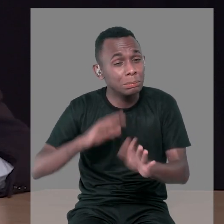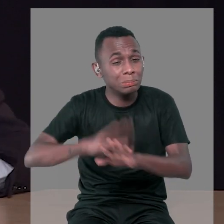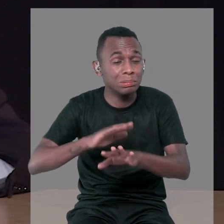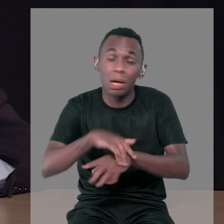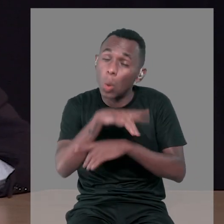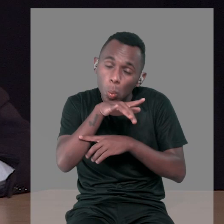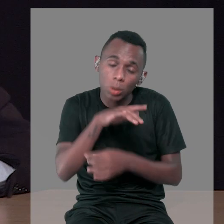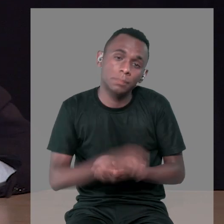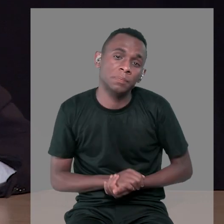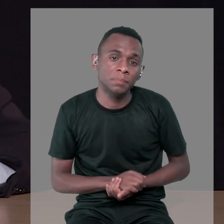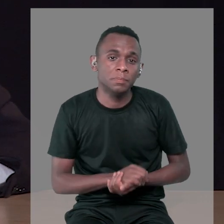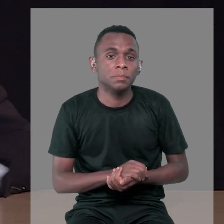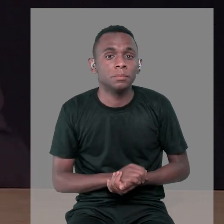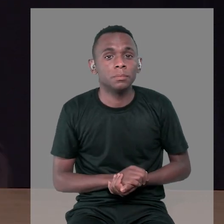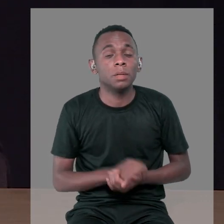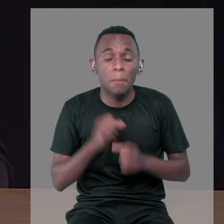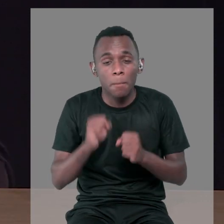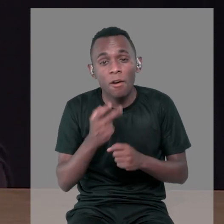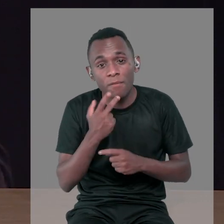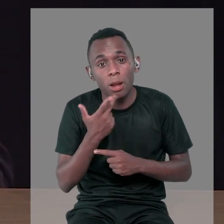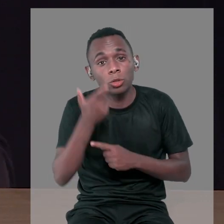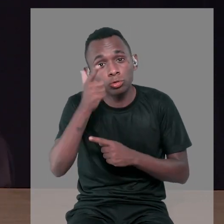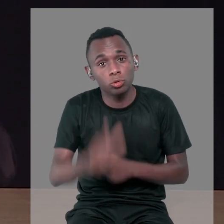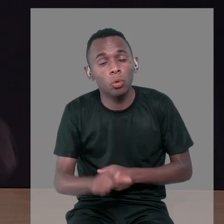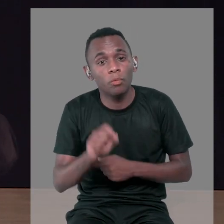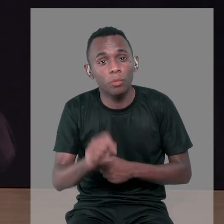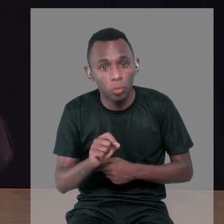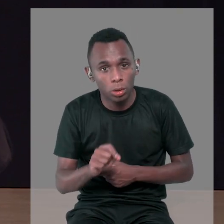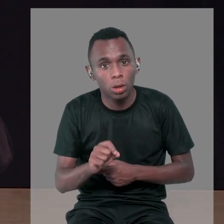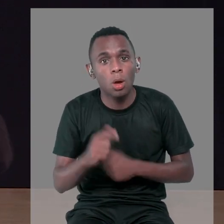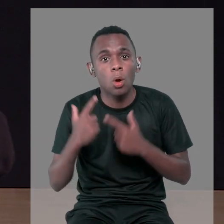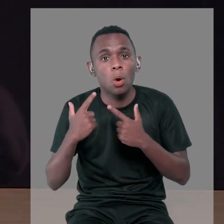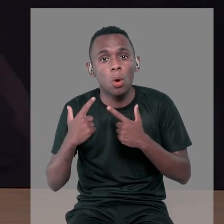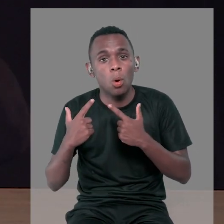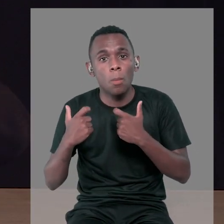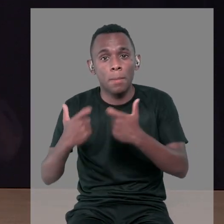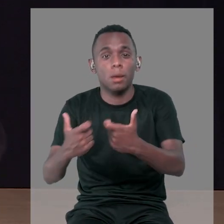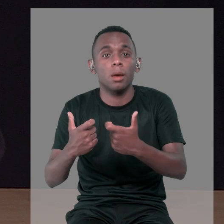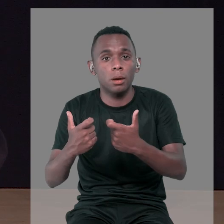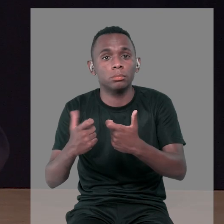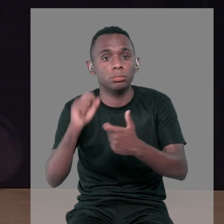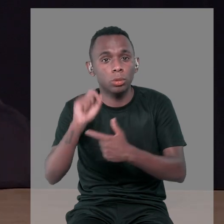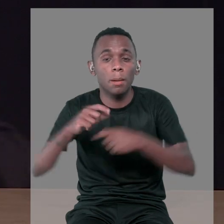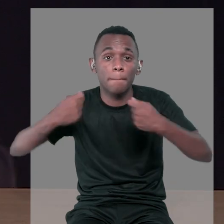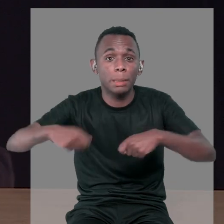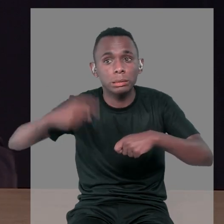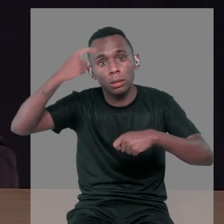a poder falar, né, de uma guerra, né, em que é preciso pensá-la do seu